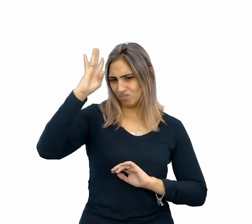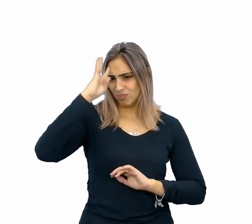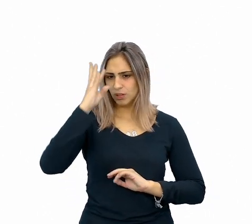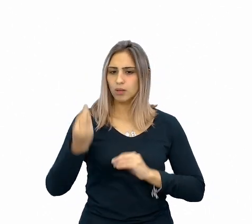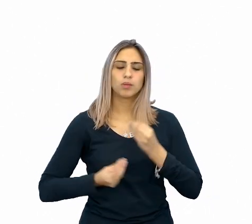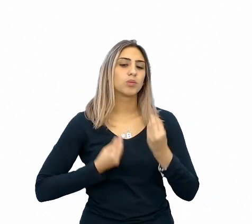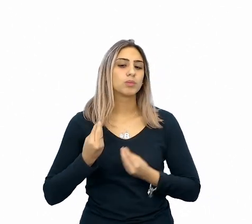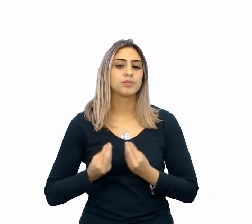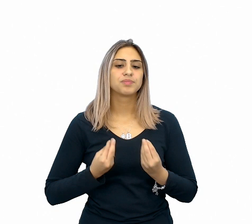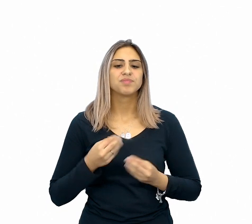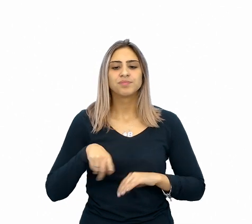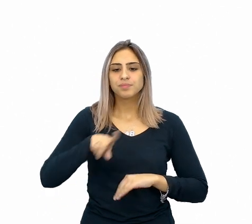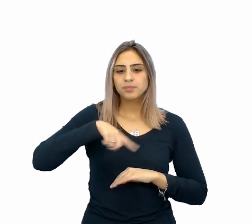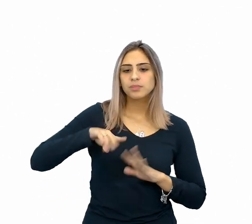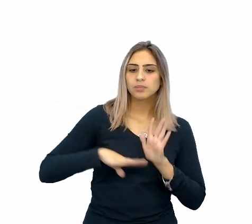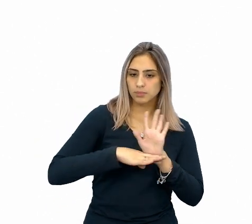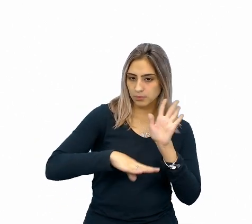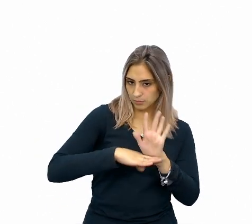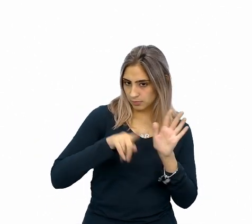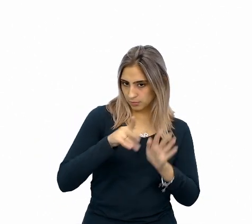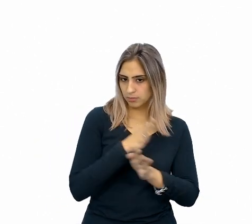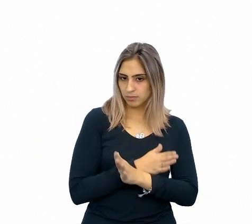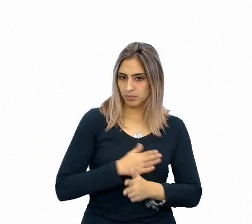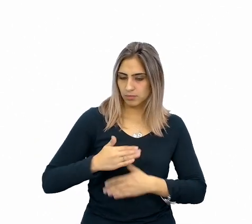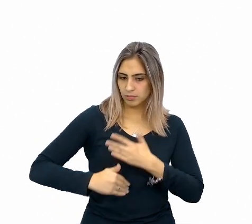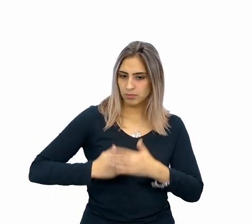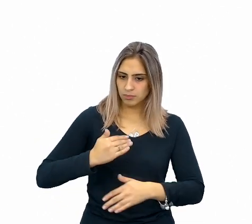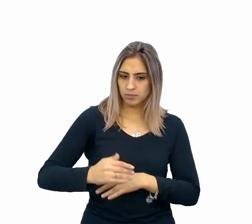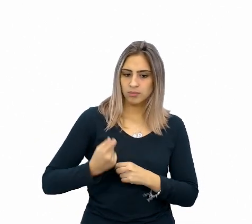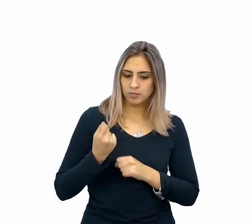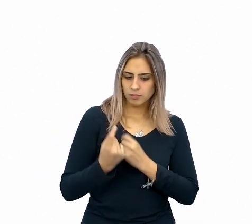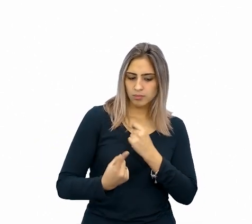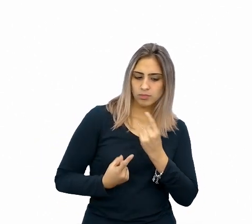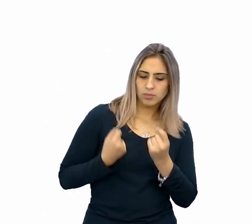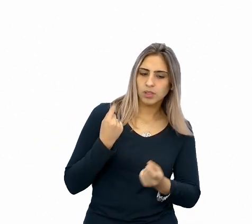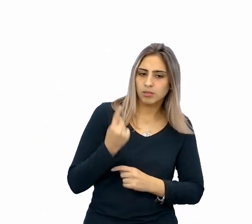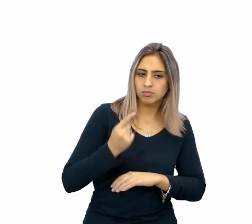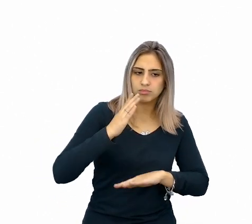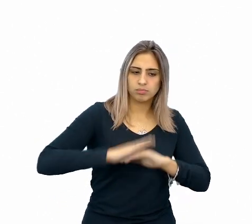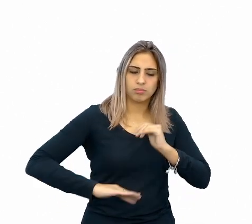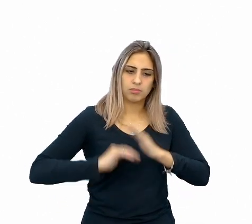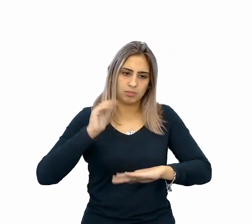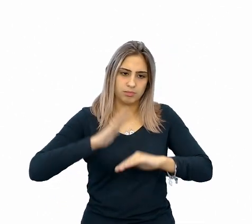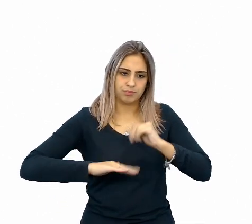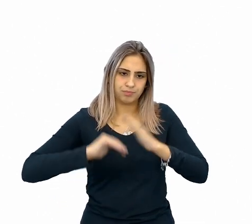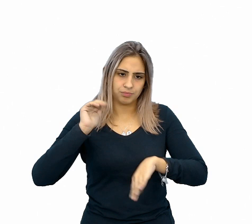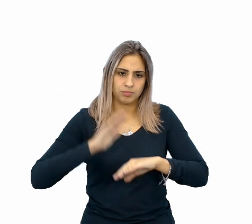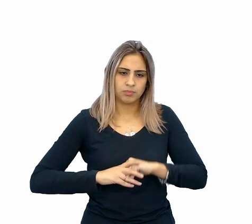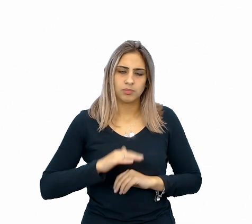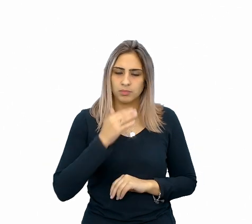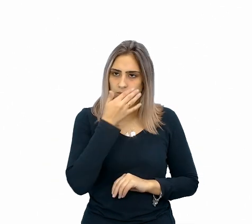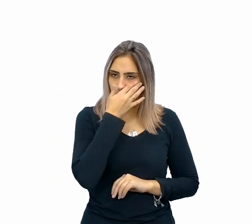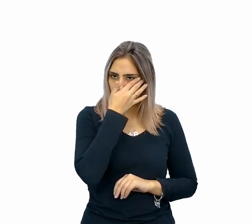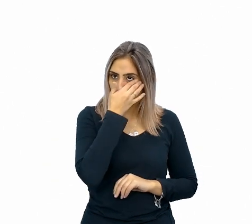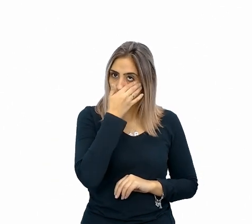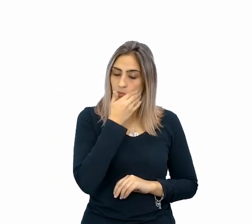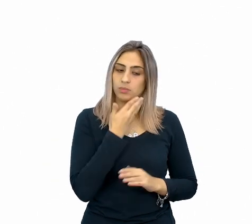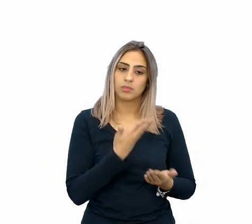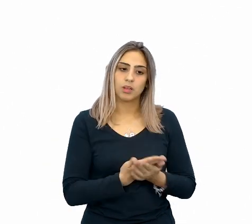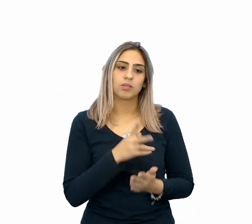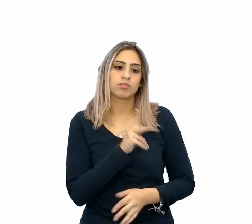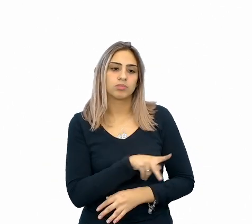sobre como elas contribuem para o desenvolvimento de algumas habilidades. São aulas,